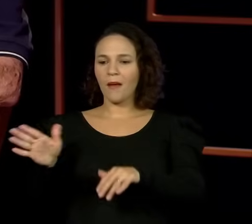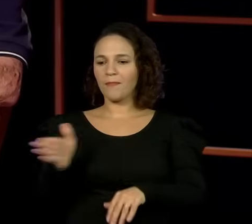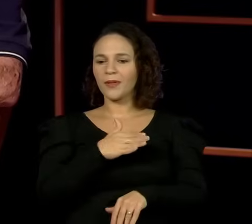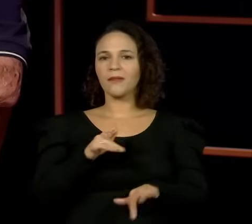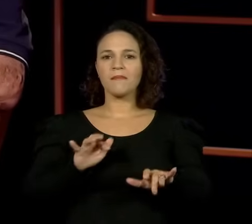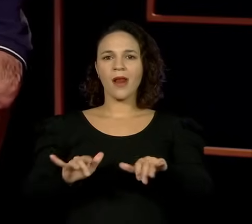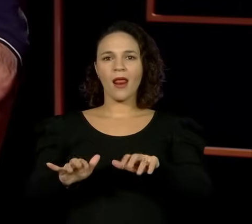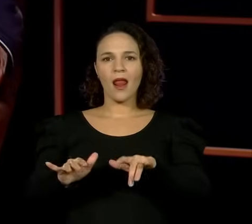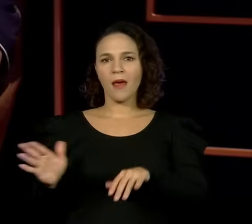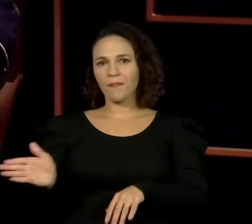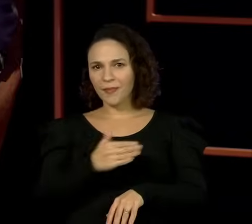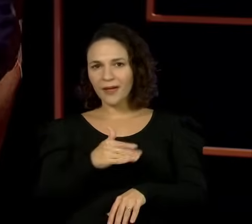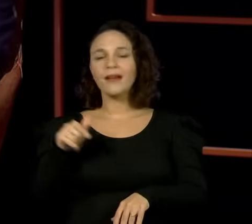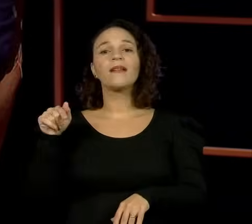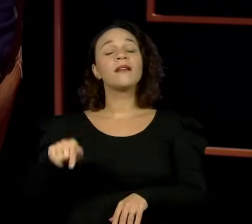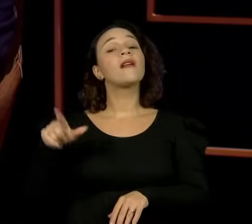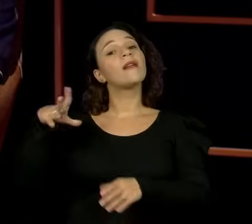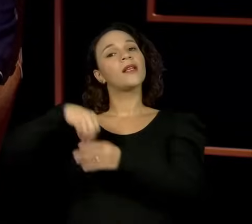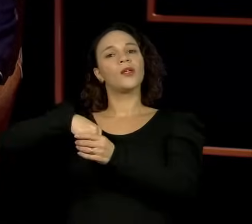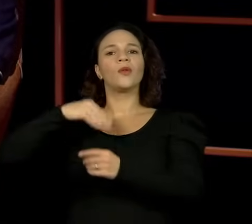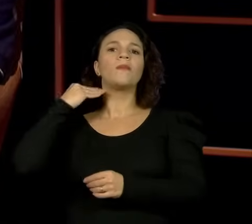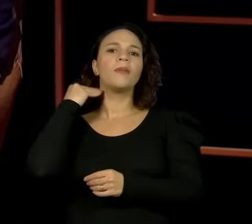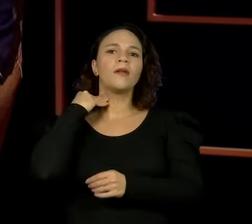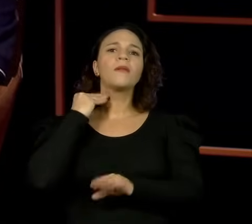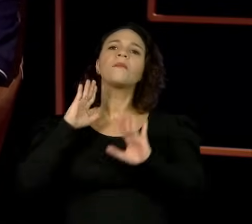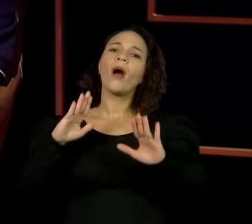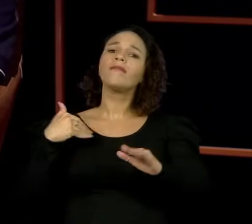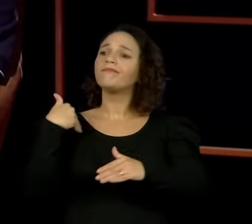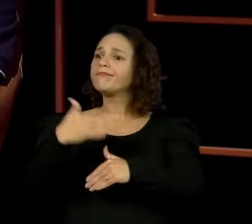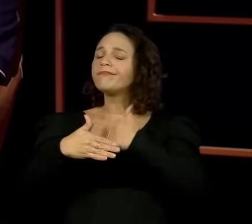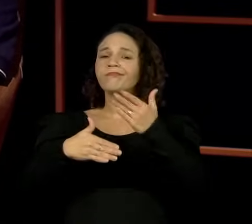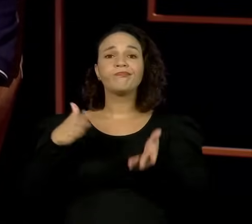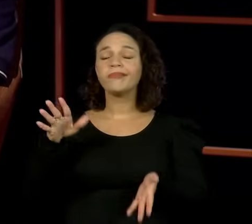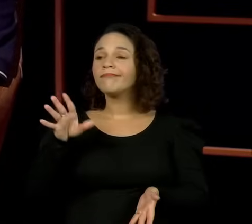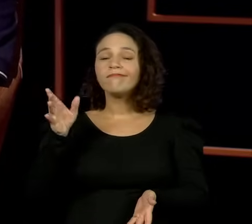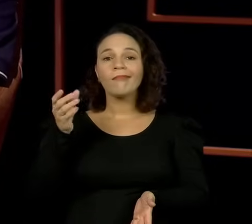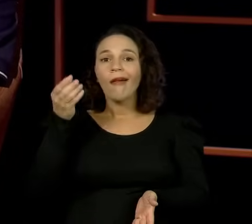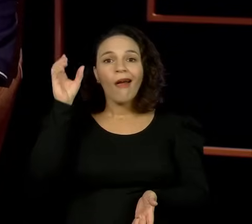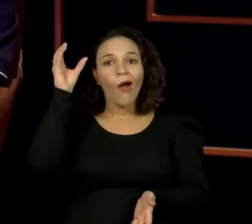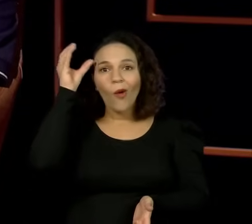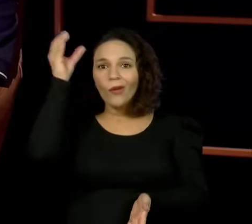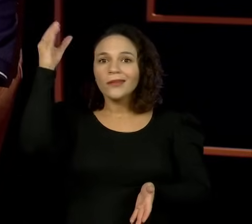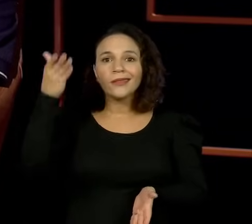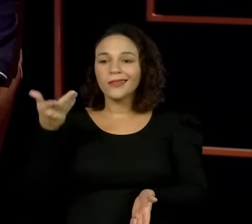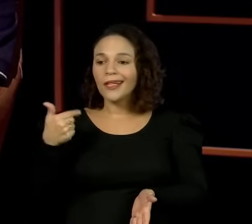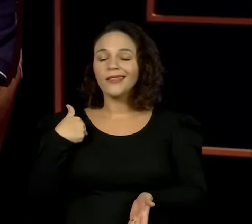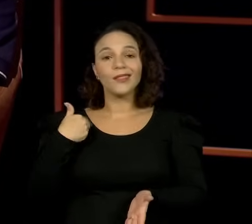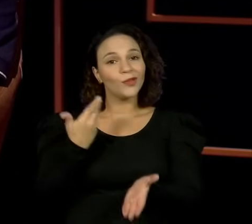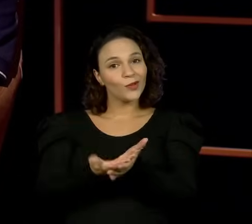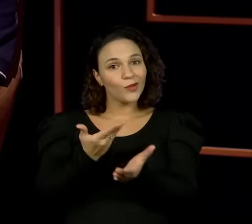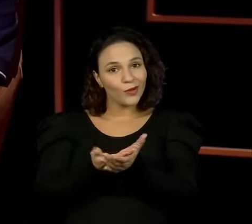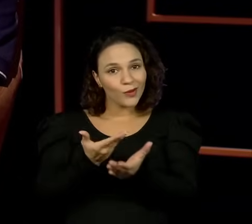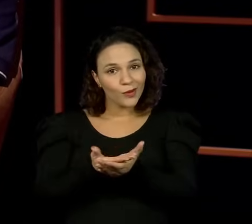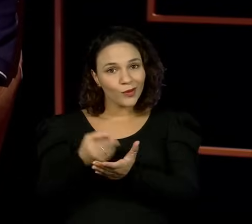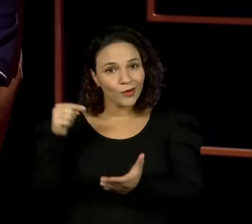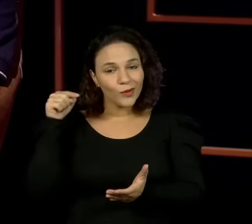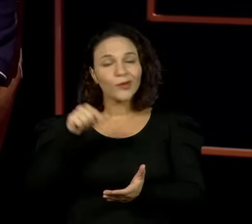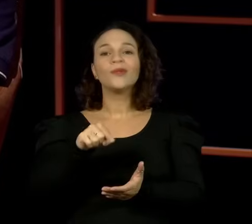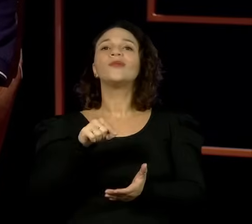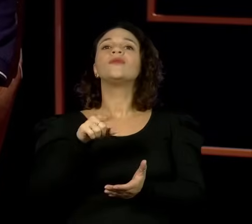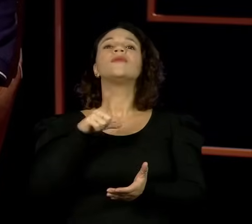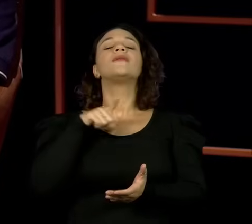banco. Aí aconteceu tudo na minha vida. Por coincidência, eu estava estudando no colégio